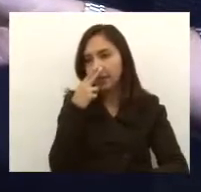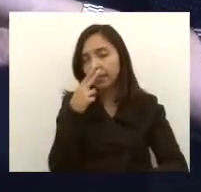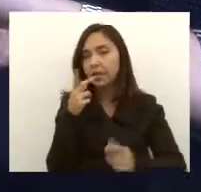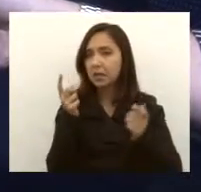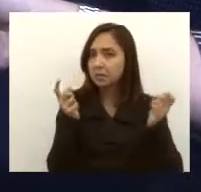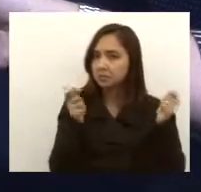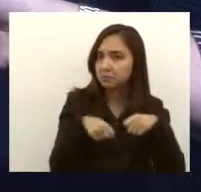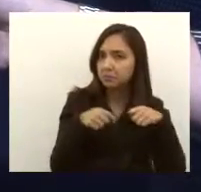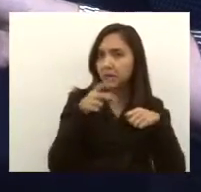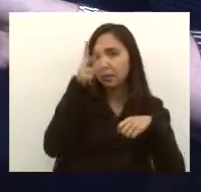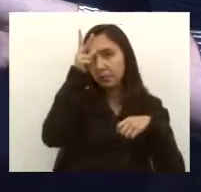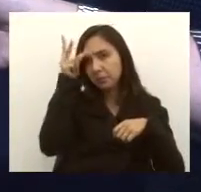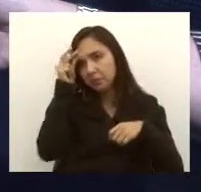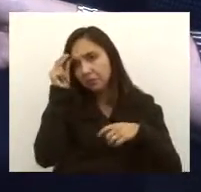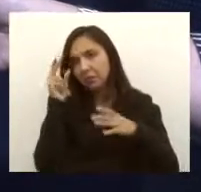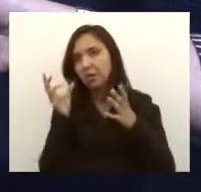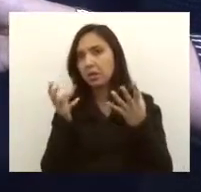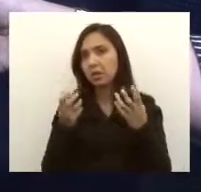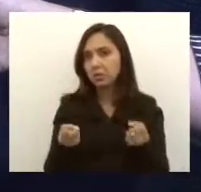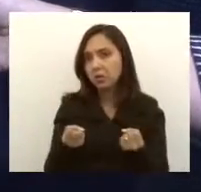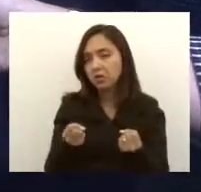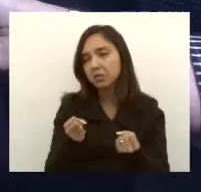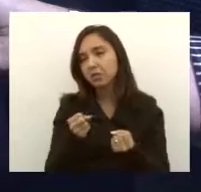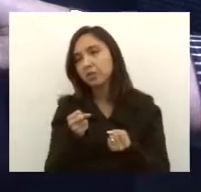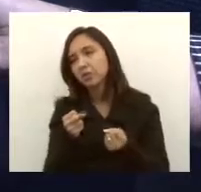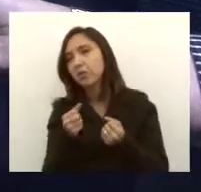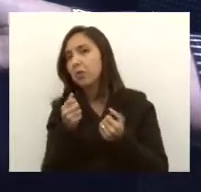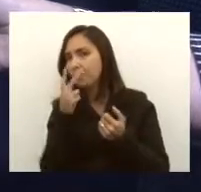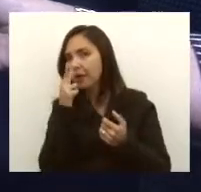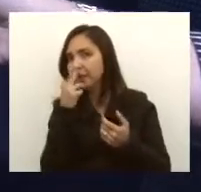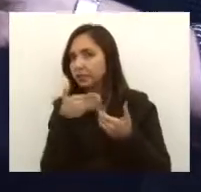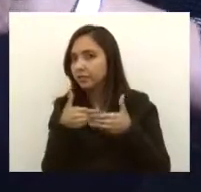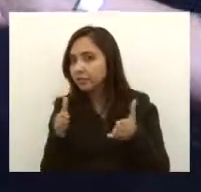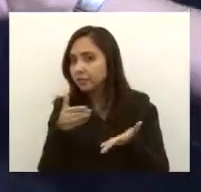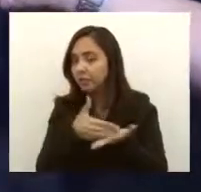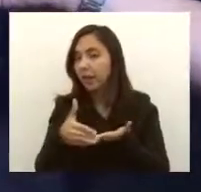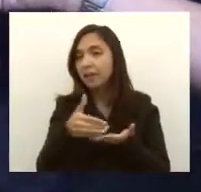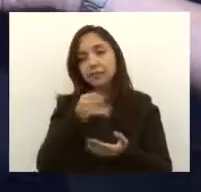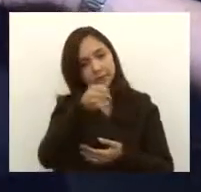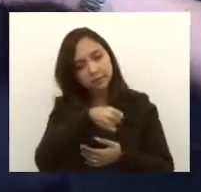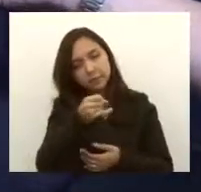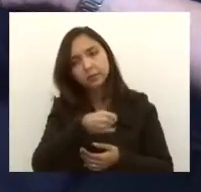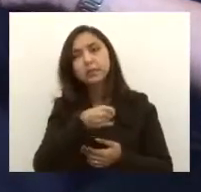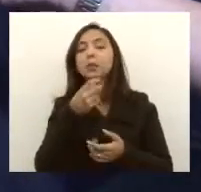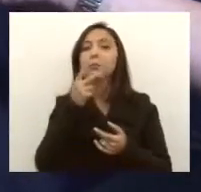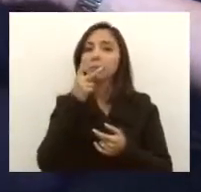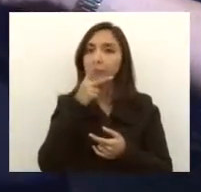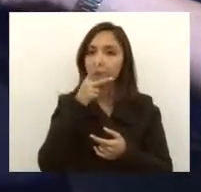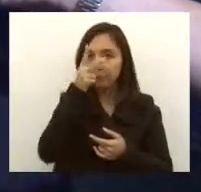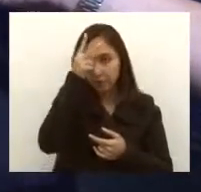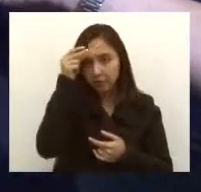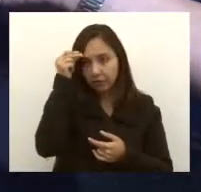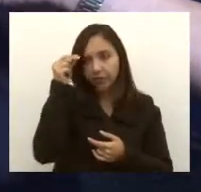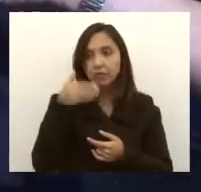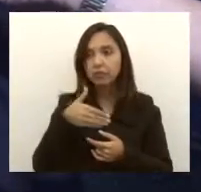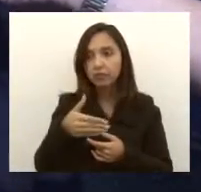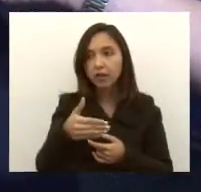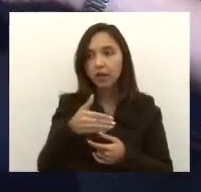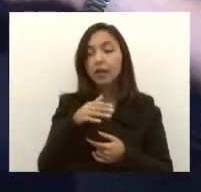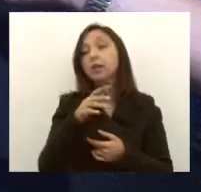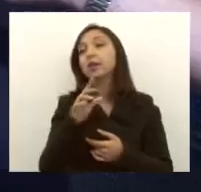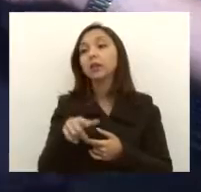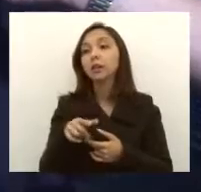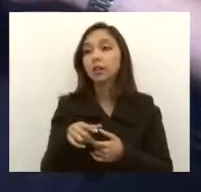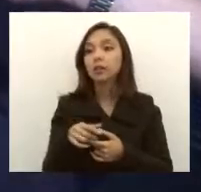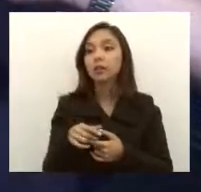predisposição do prefeito a apresentar esse projeto? Há uma abertura nesse sentido? Sim, o prefeito Almeida, ele falou assim: doutor Alexandre, é